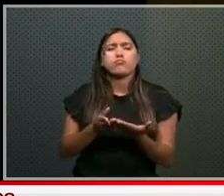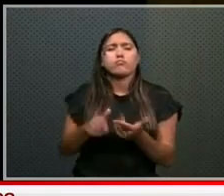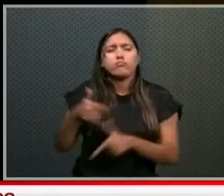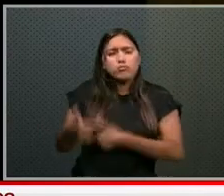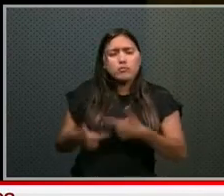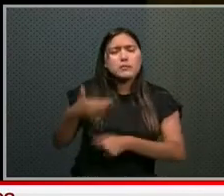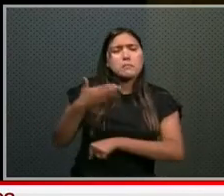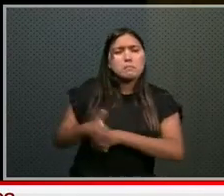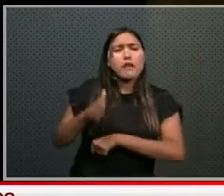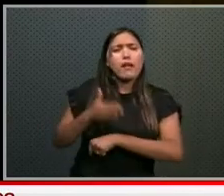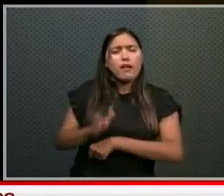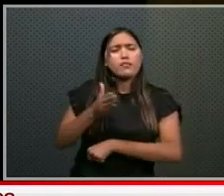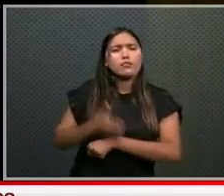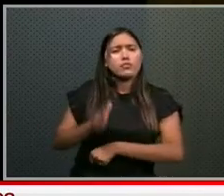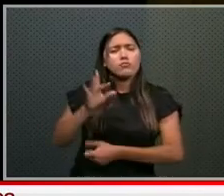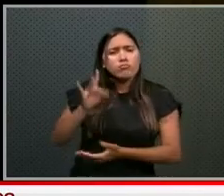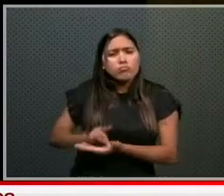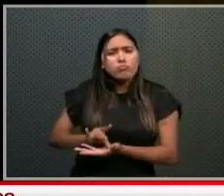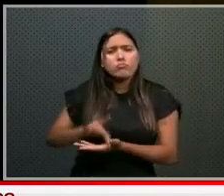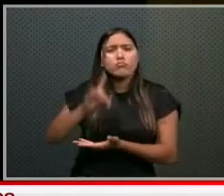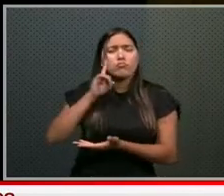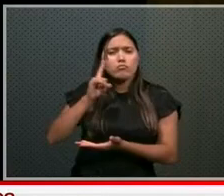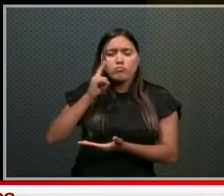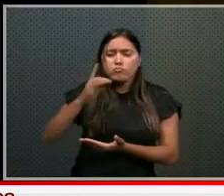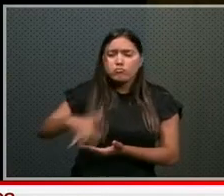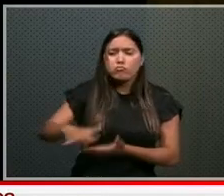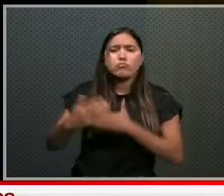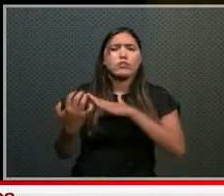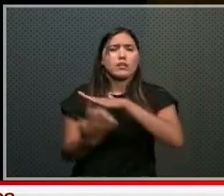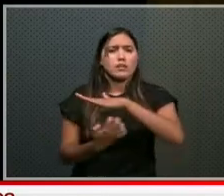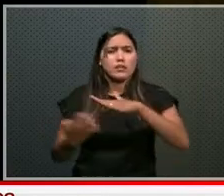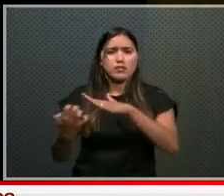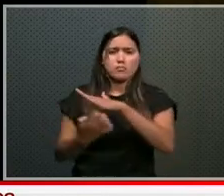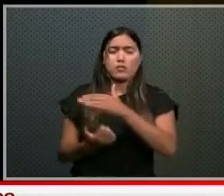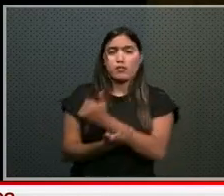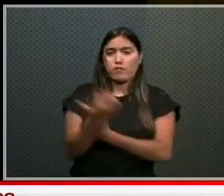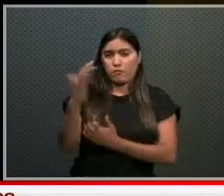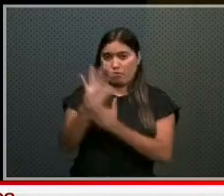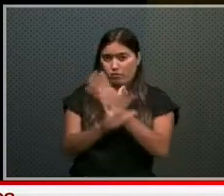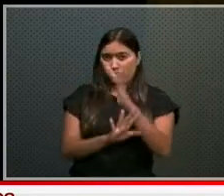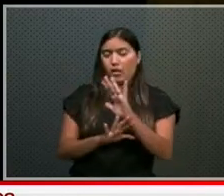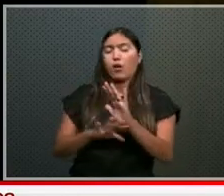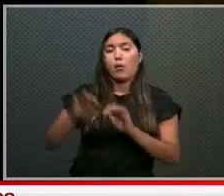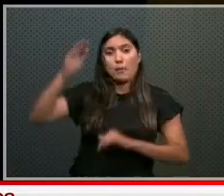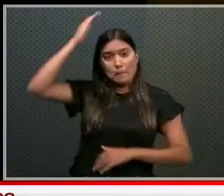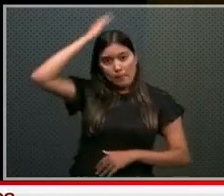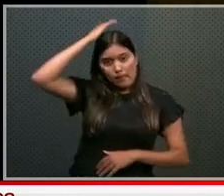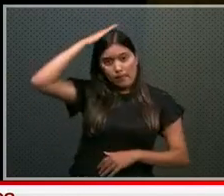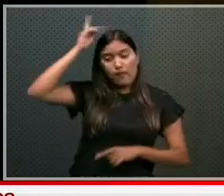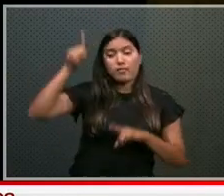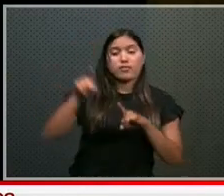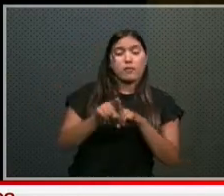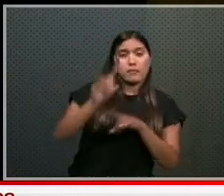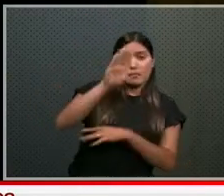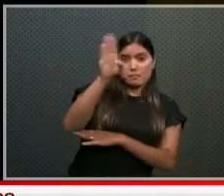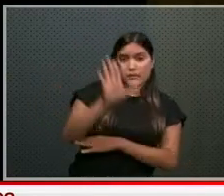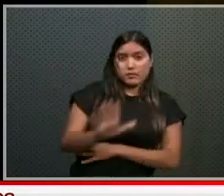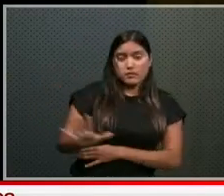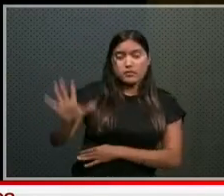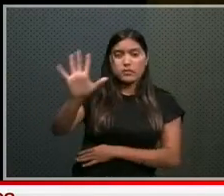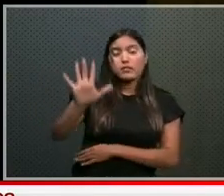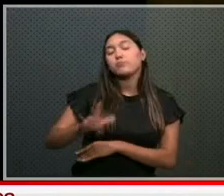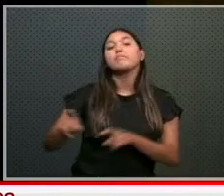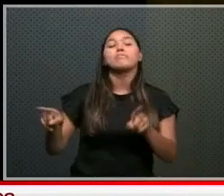frequente no empresariado Florestal paraense e brasileiro e por consequência redução